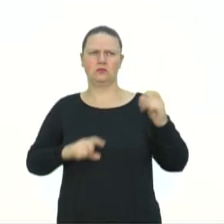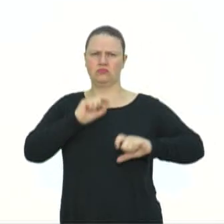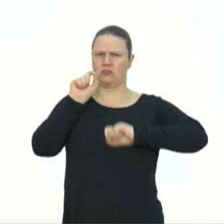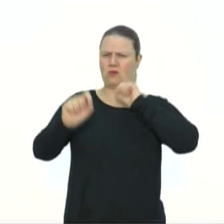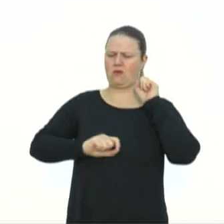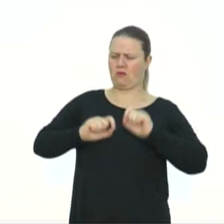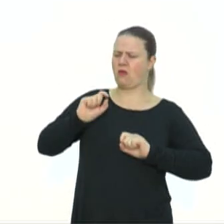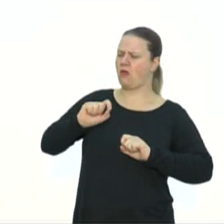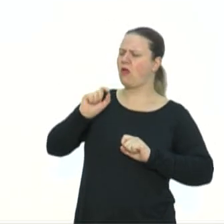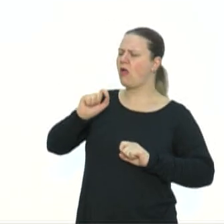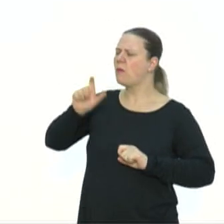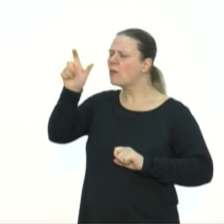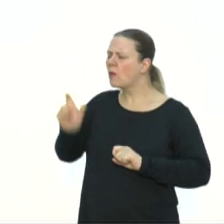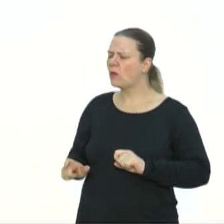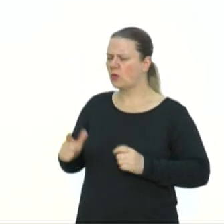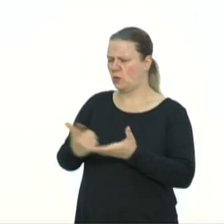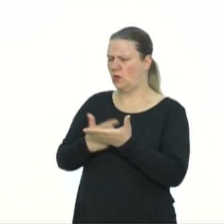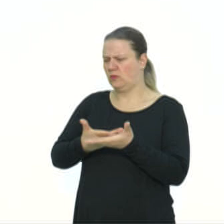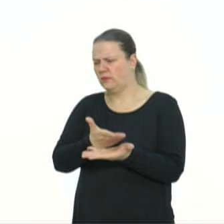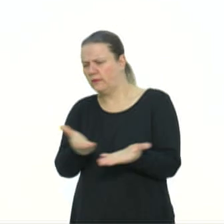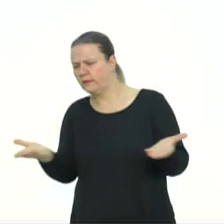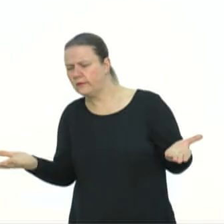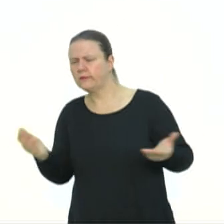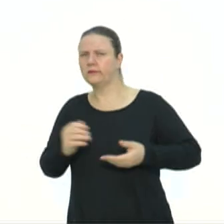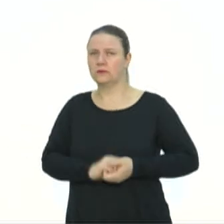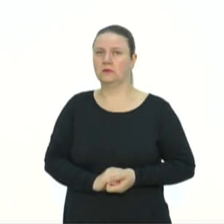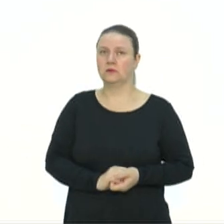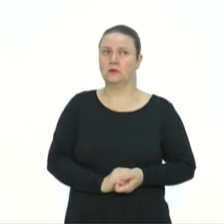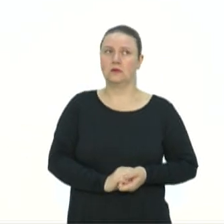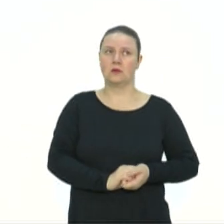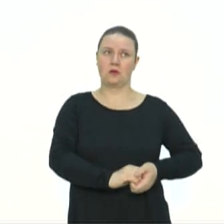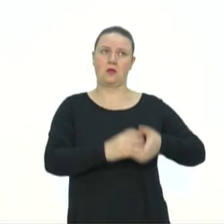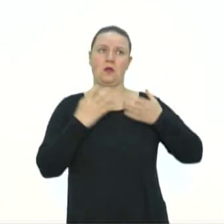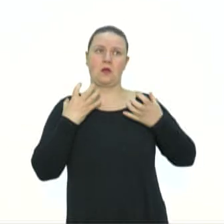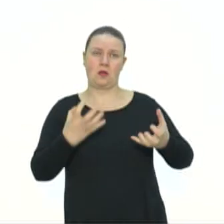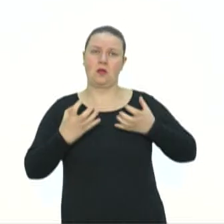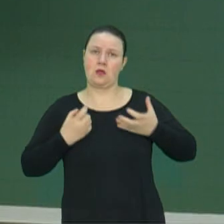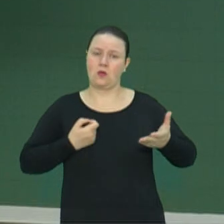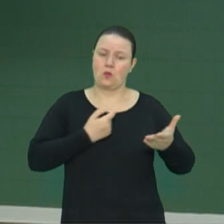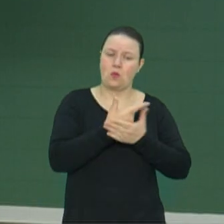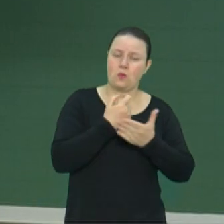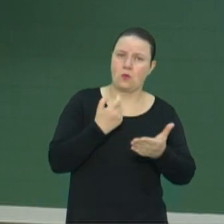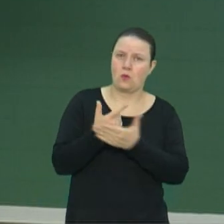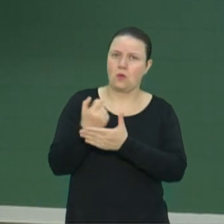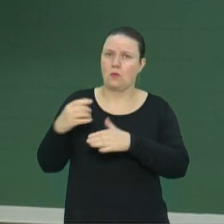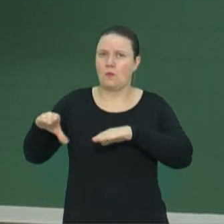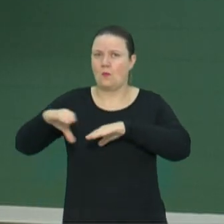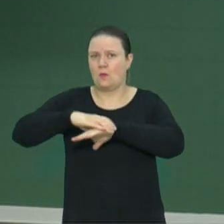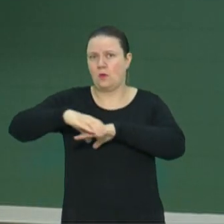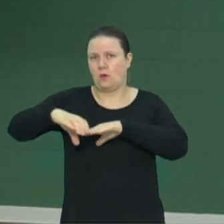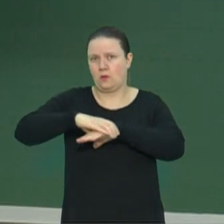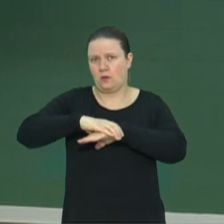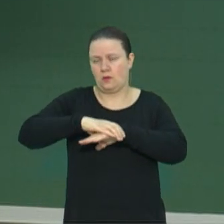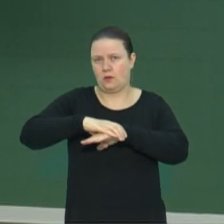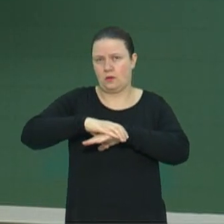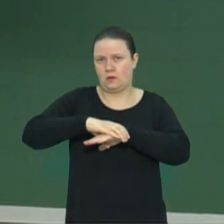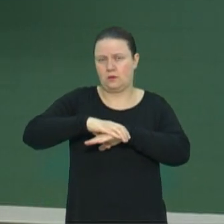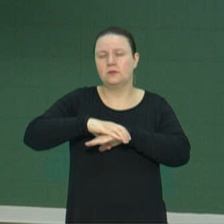aquí? Quiero comprarme estas zapatillas. En español, zapatillas, tênis.